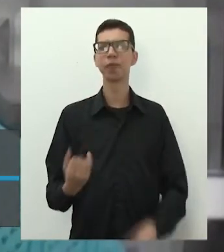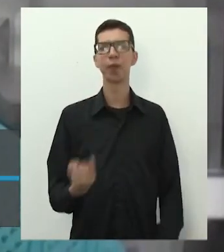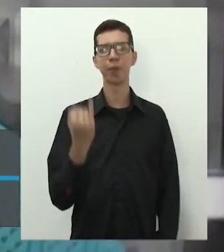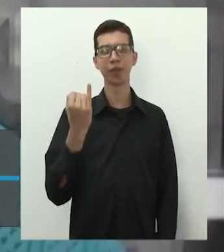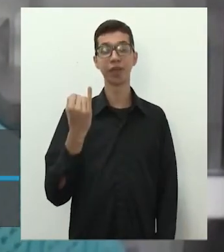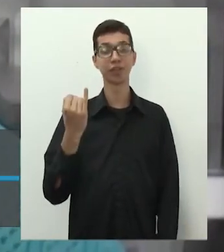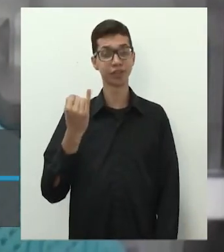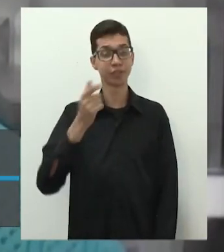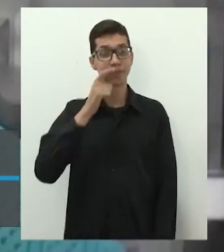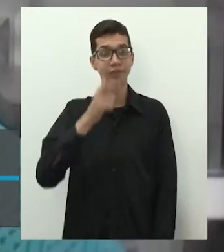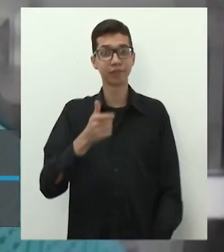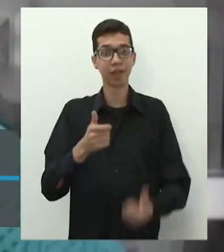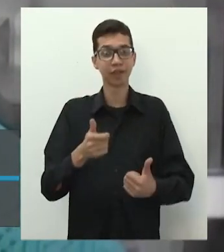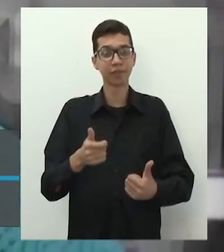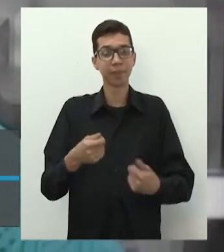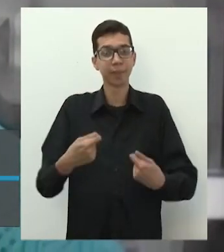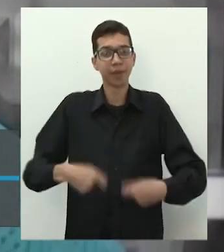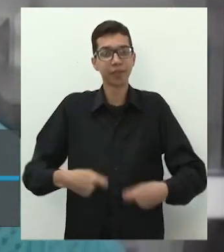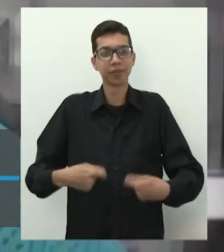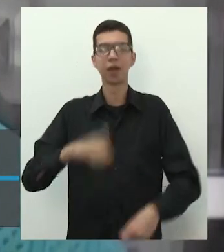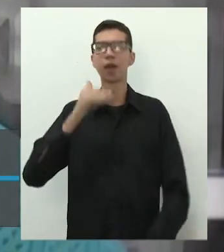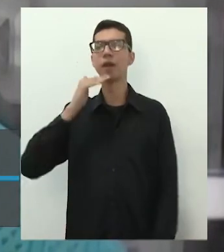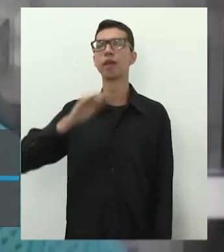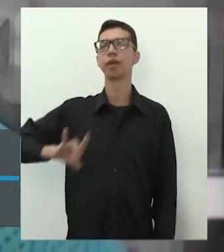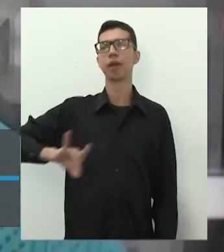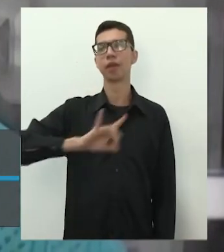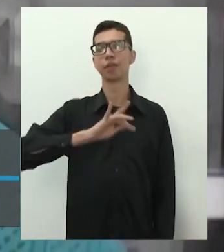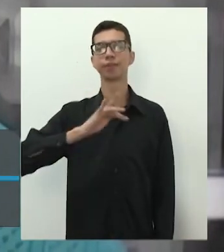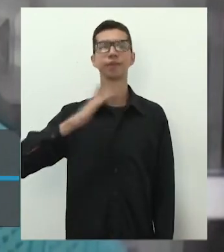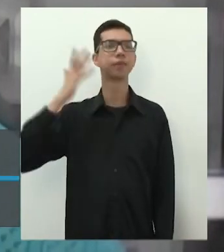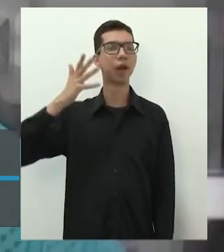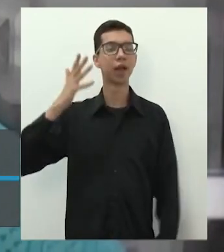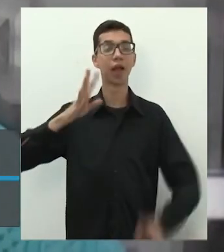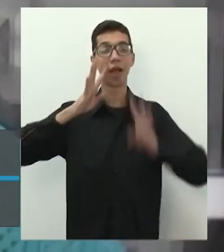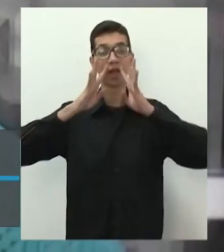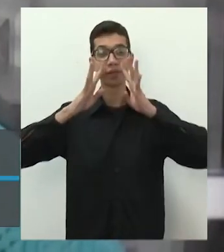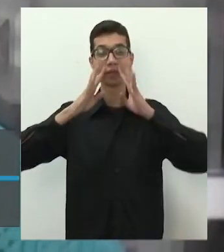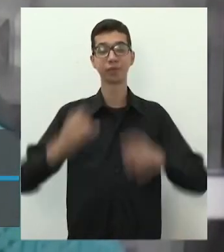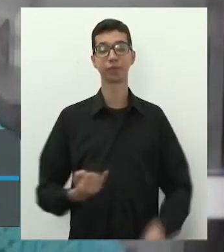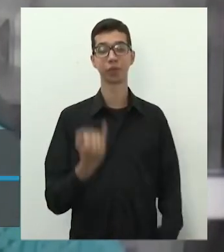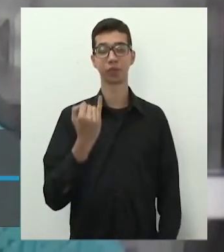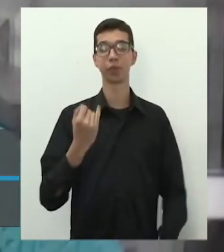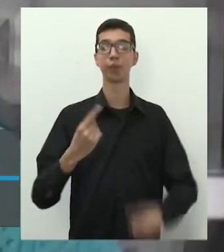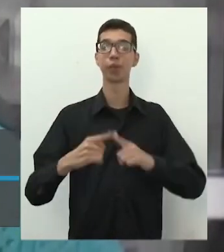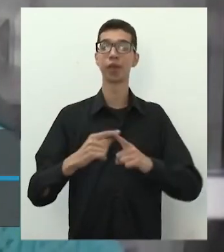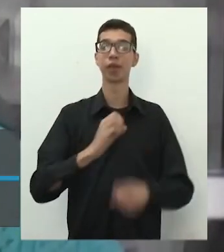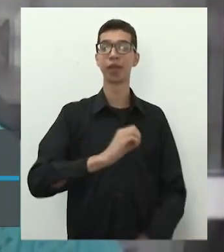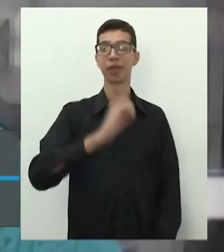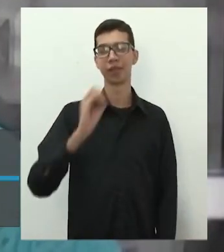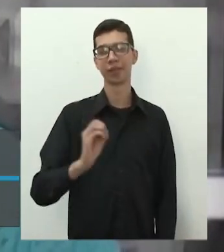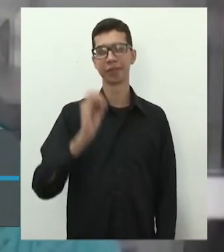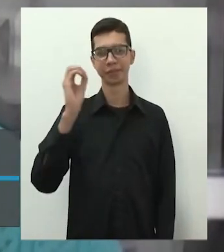a transmissão ao vivo no canal do Facebook, também do YouTube, do Centro de Mídia. O pessoal tem adorado, eu tenho muitos elogios aqui, né? O senhor fala